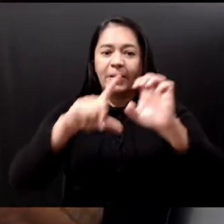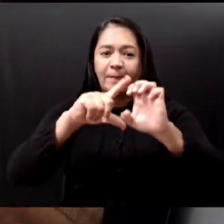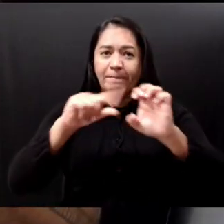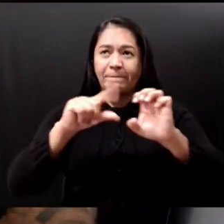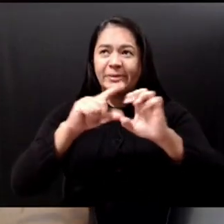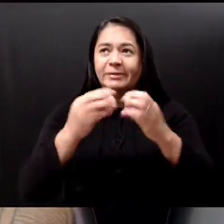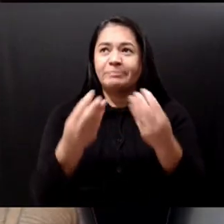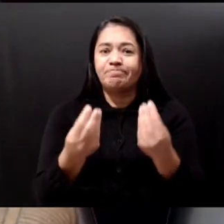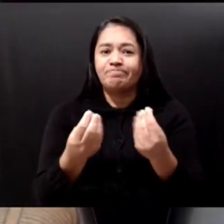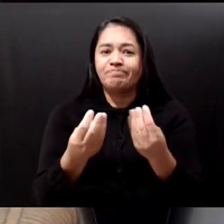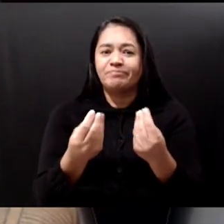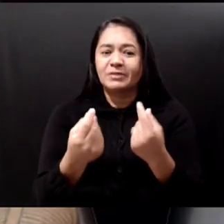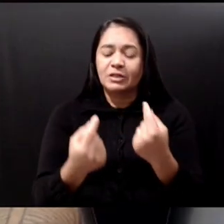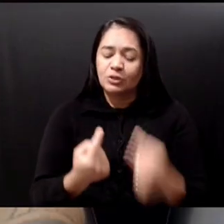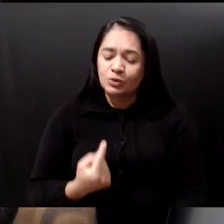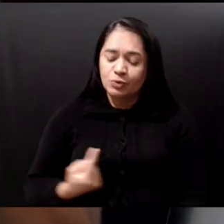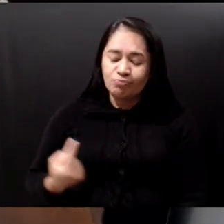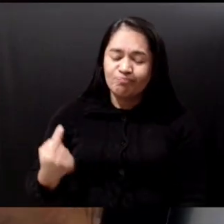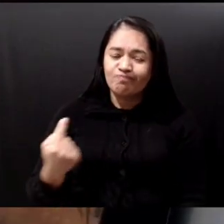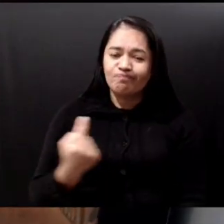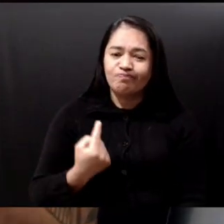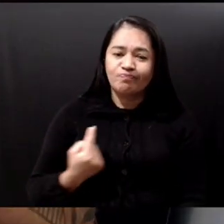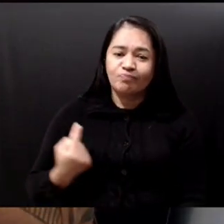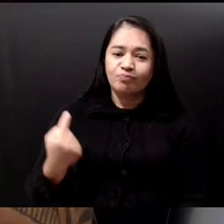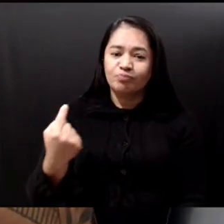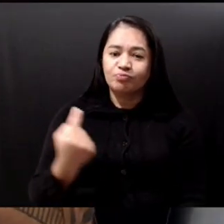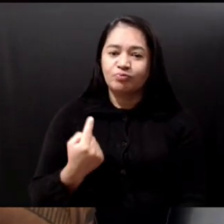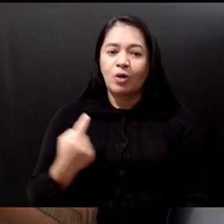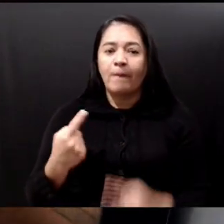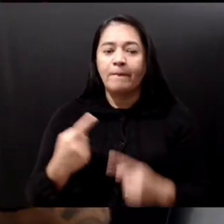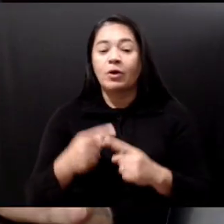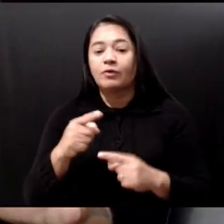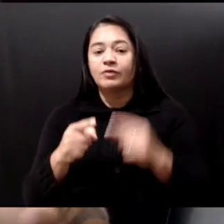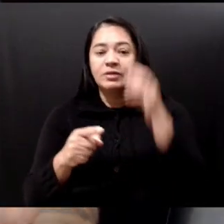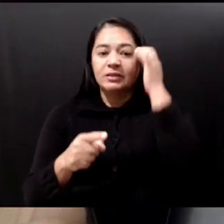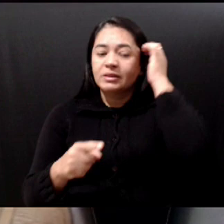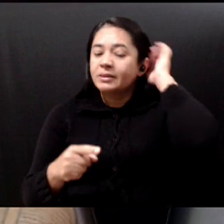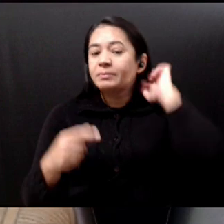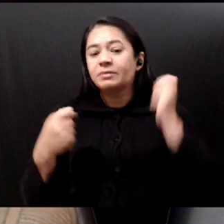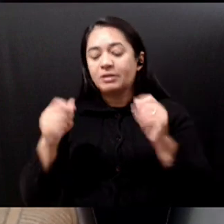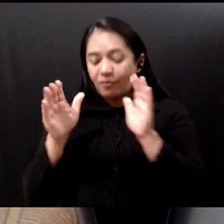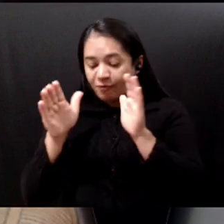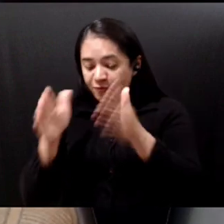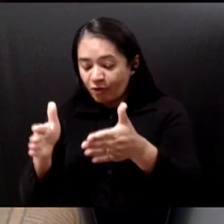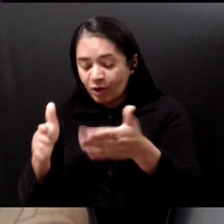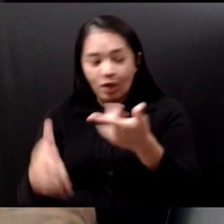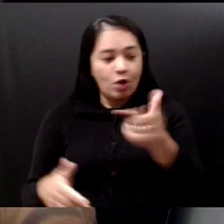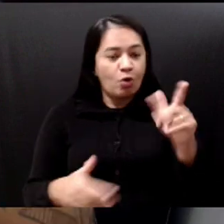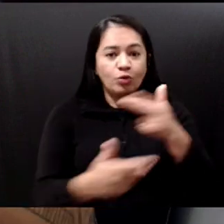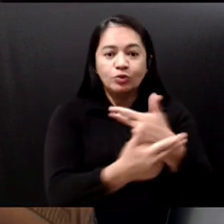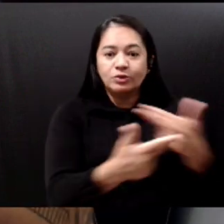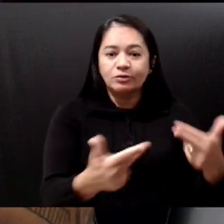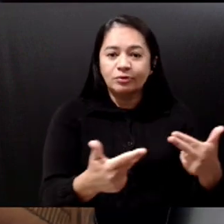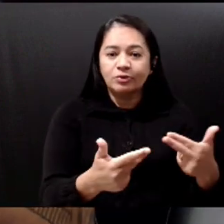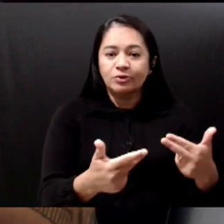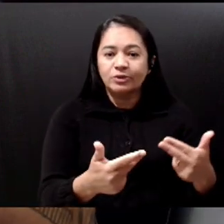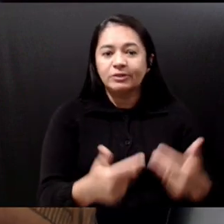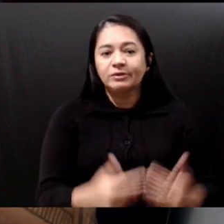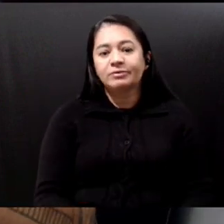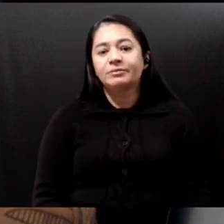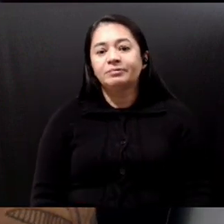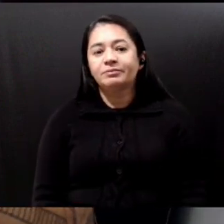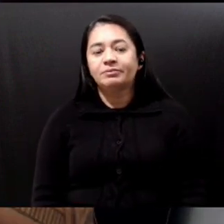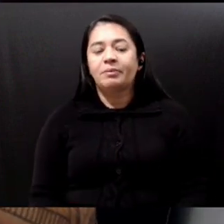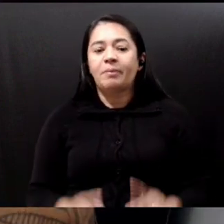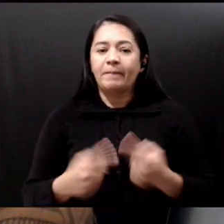Solitário. solitário, né? Uhum. Porque você acaba tendo que focar em outras coisas e deixando outras de lado. Mas com o tempo eu fui entendendo